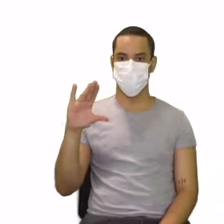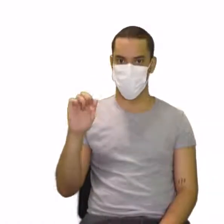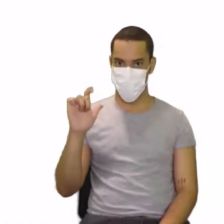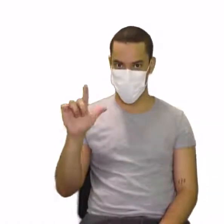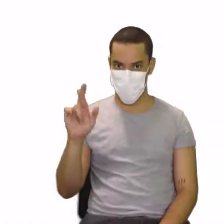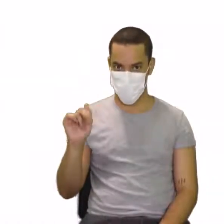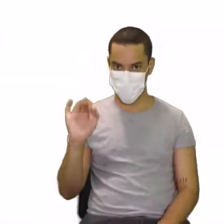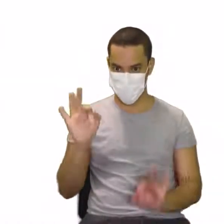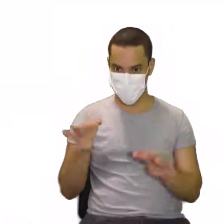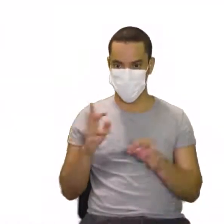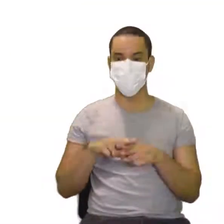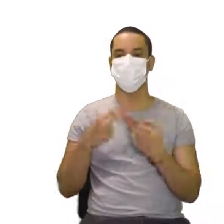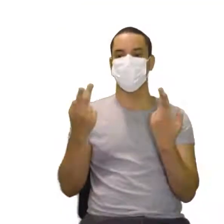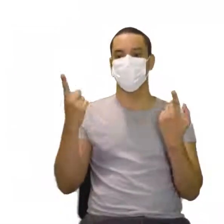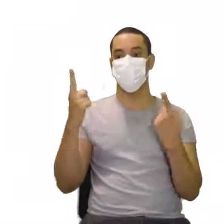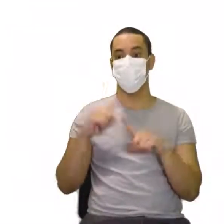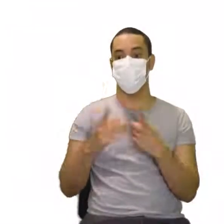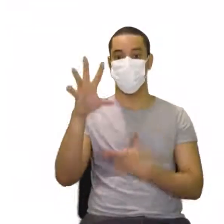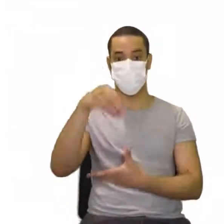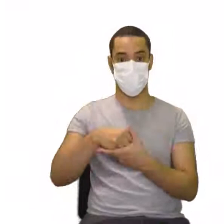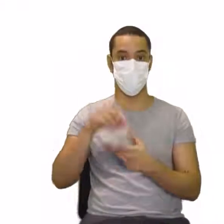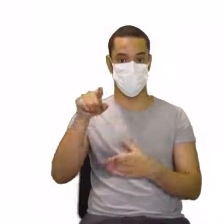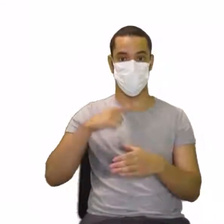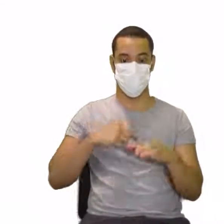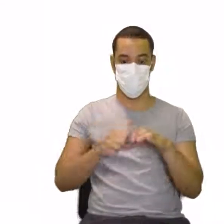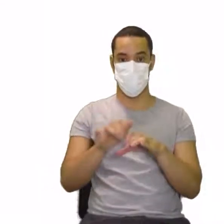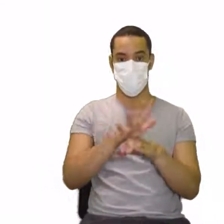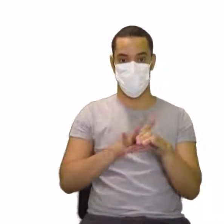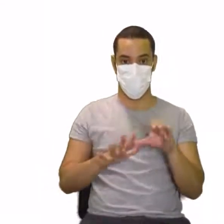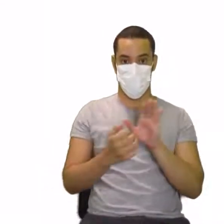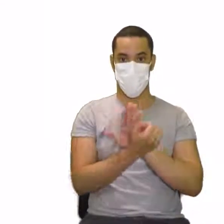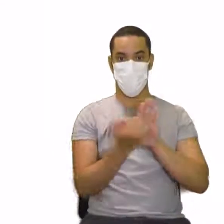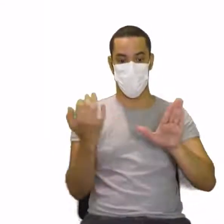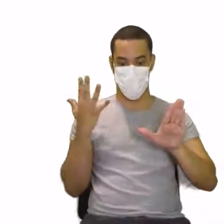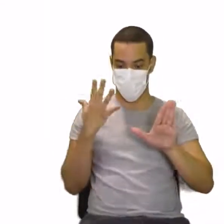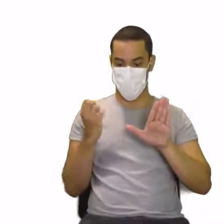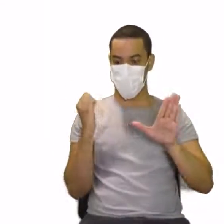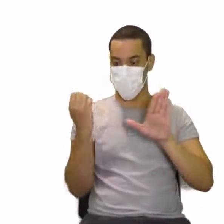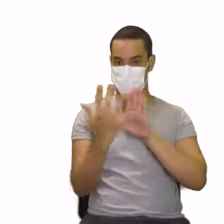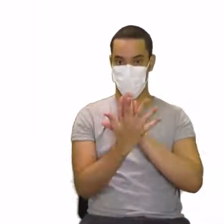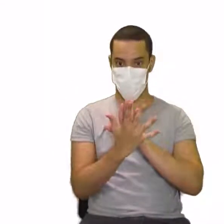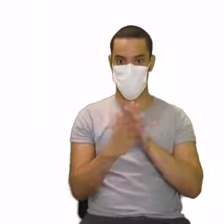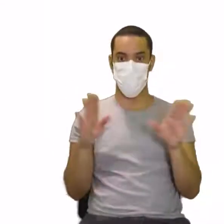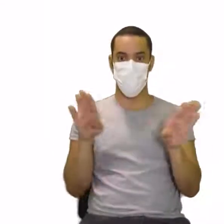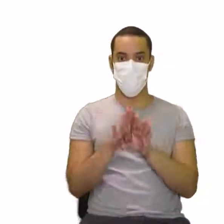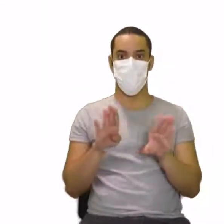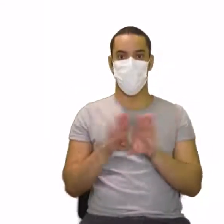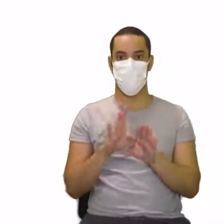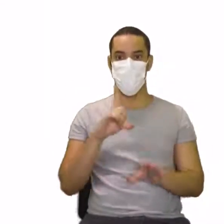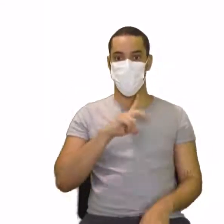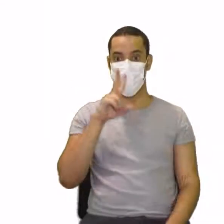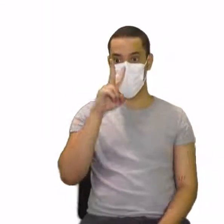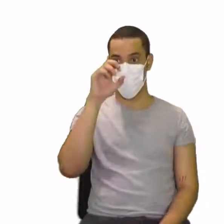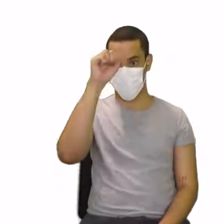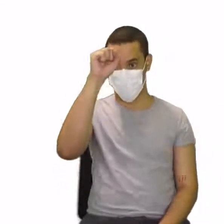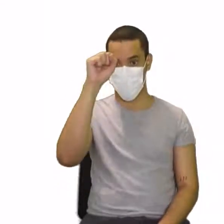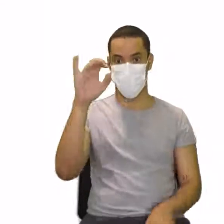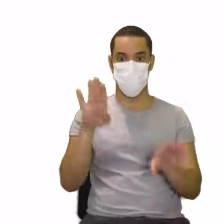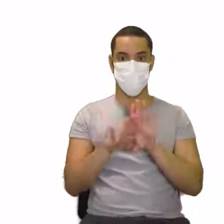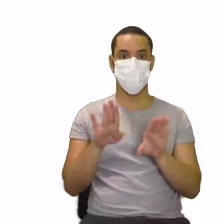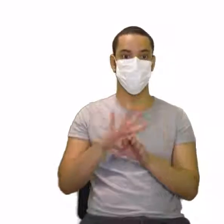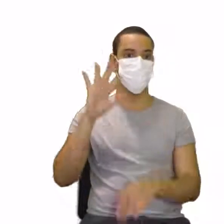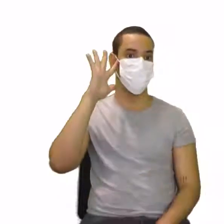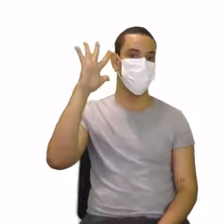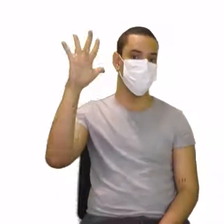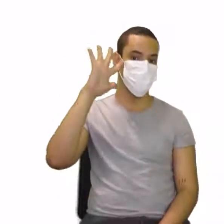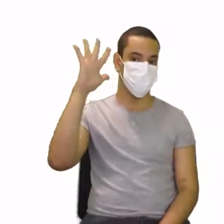aqui, olha só, a gente tem, ó, um campo entrando, perpendicular a isso nós temos uma força, e imagine aqui,